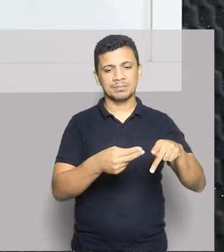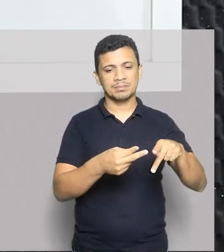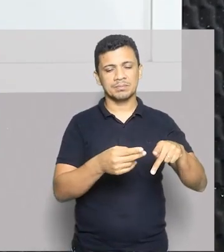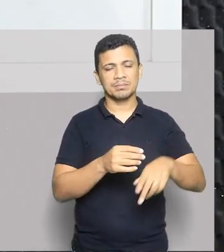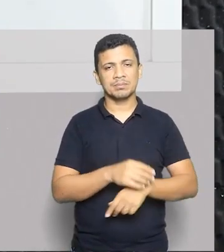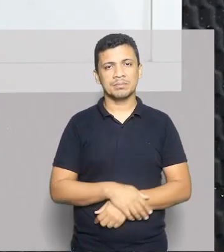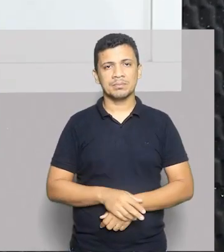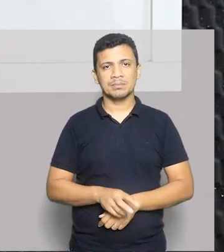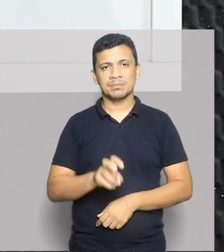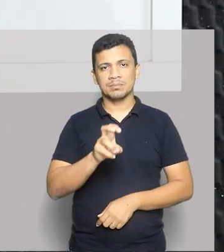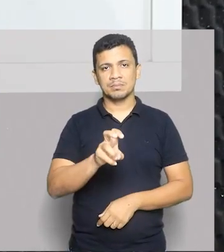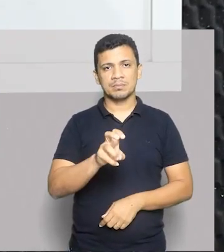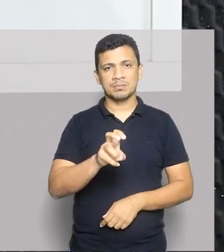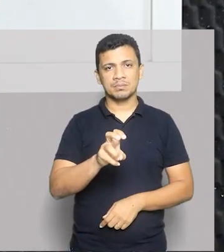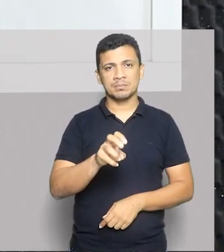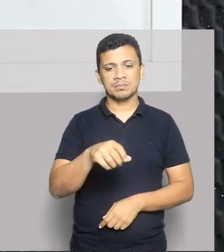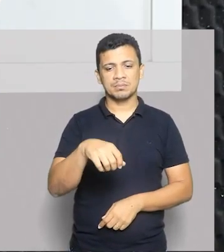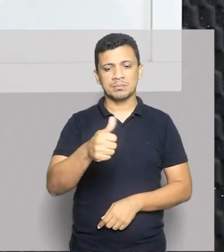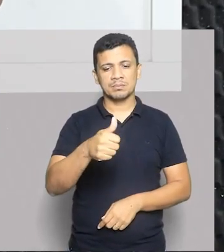vai ser igual a